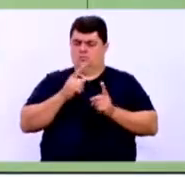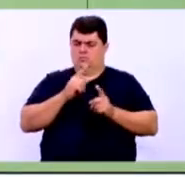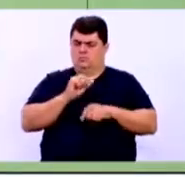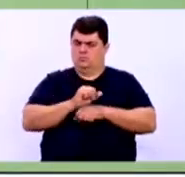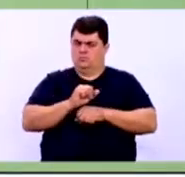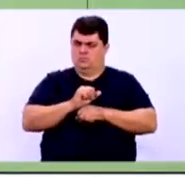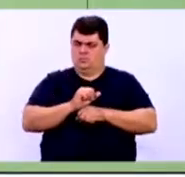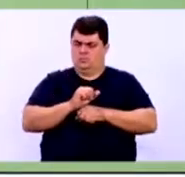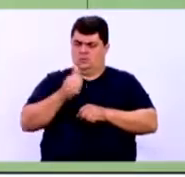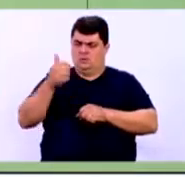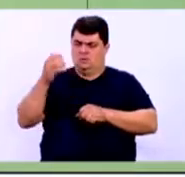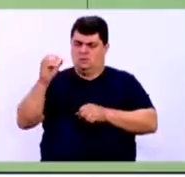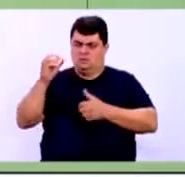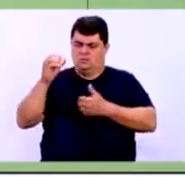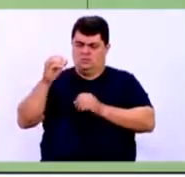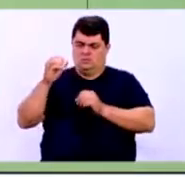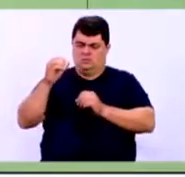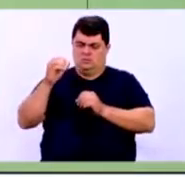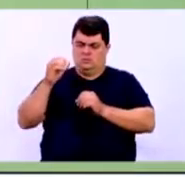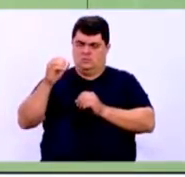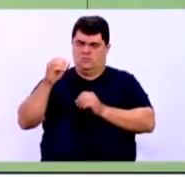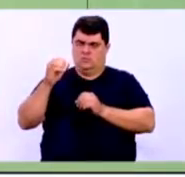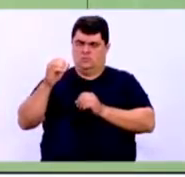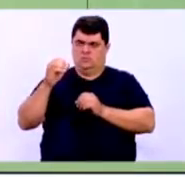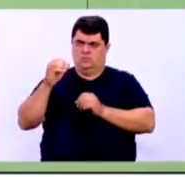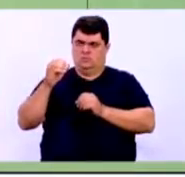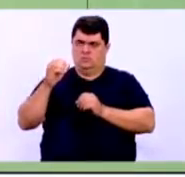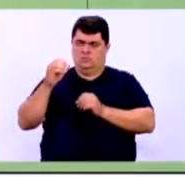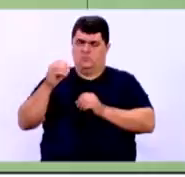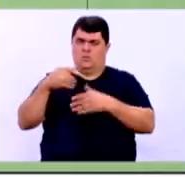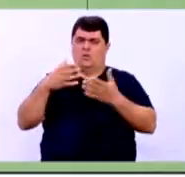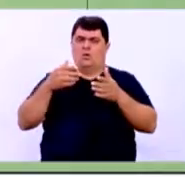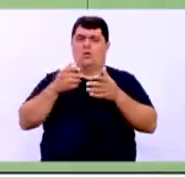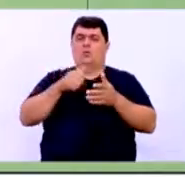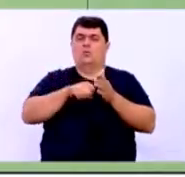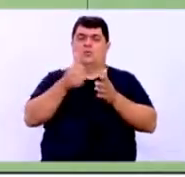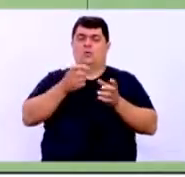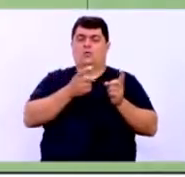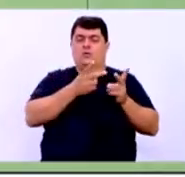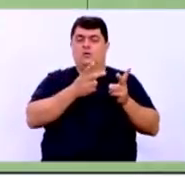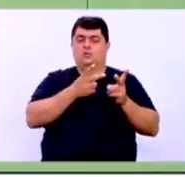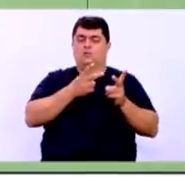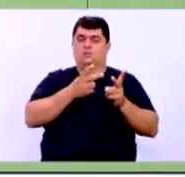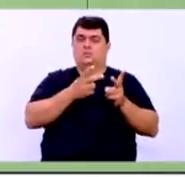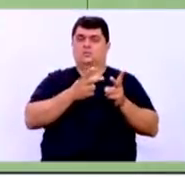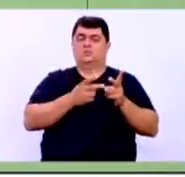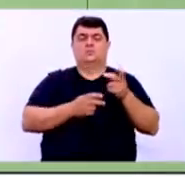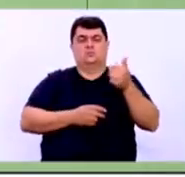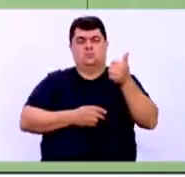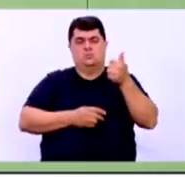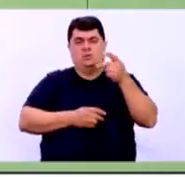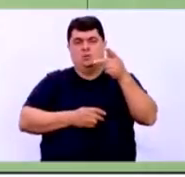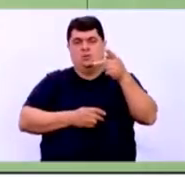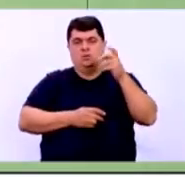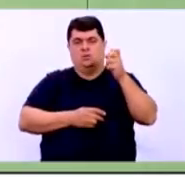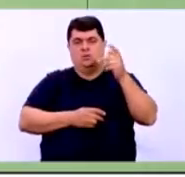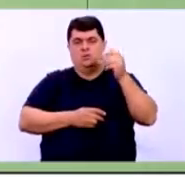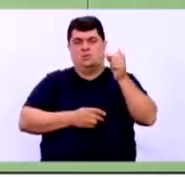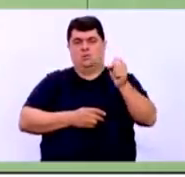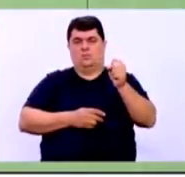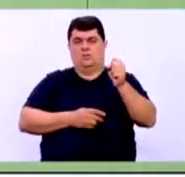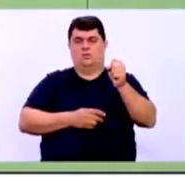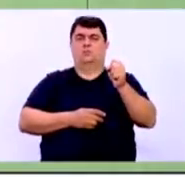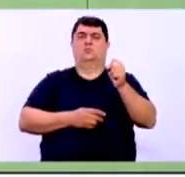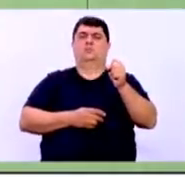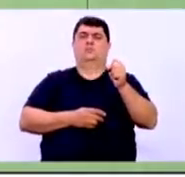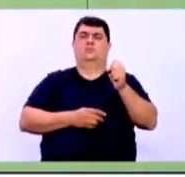Eu tenho 10 e 10. Qual que sai primeiro? Isso aí, aluno. PEPS. Primeiro que